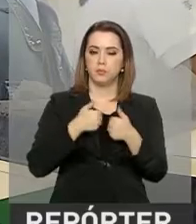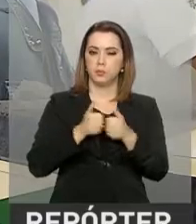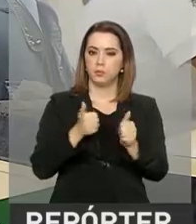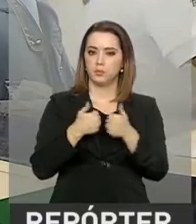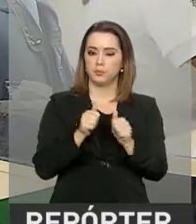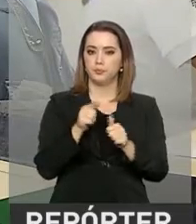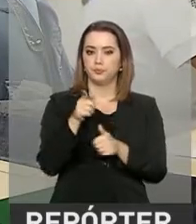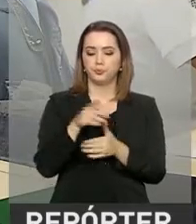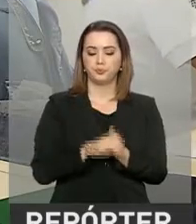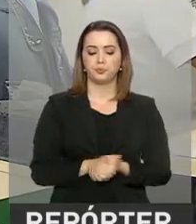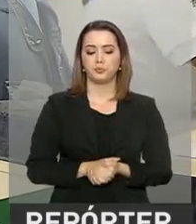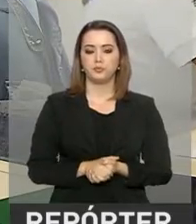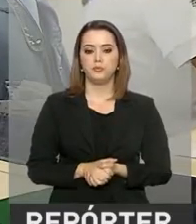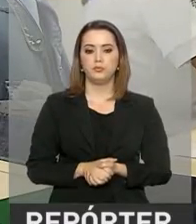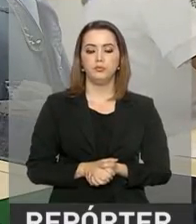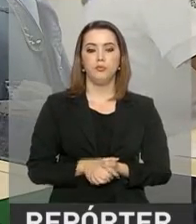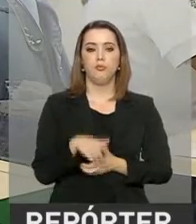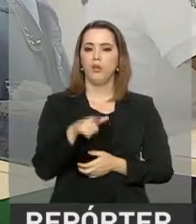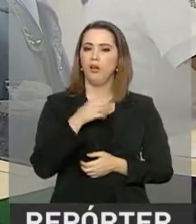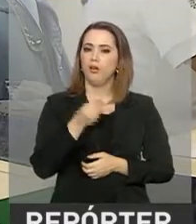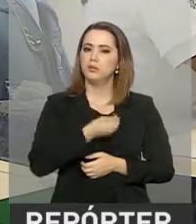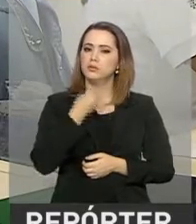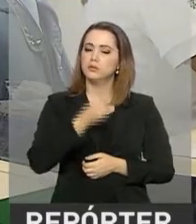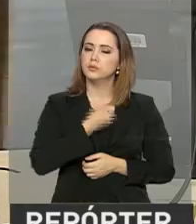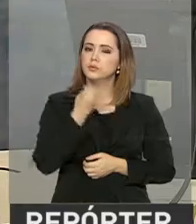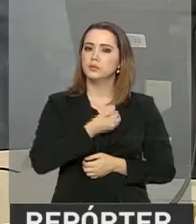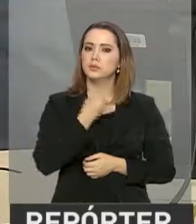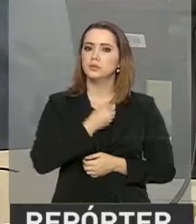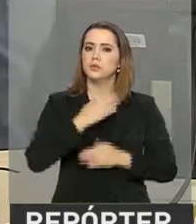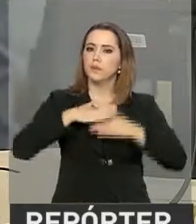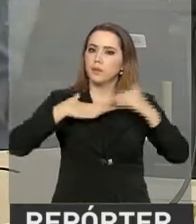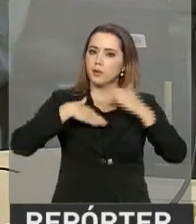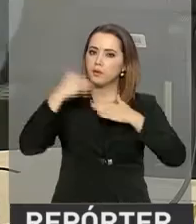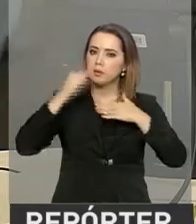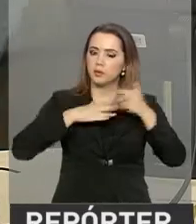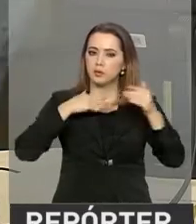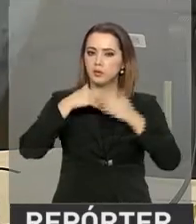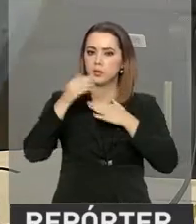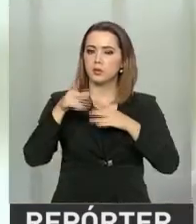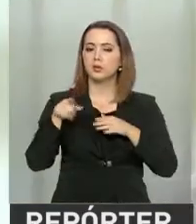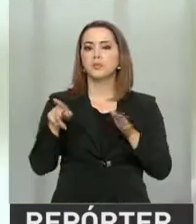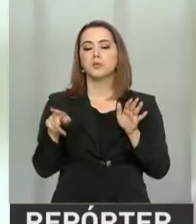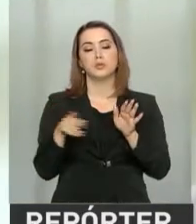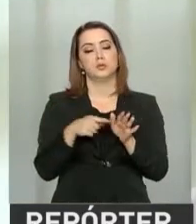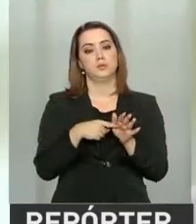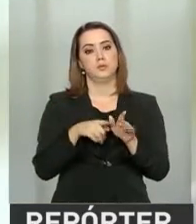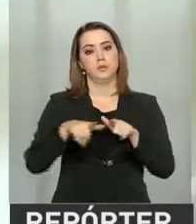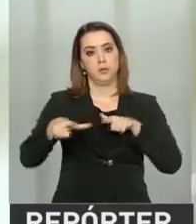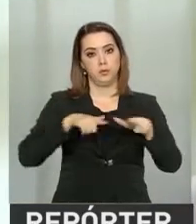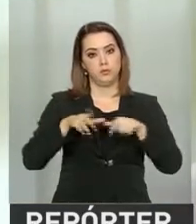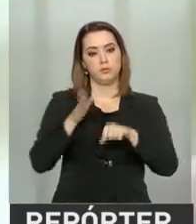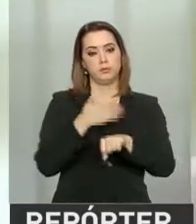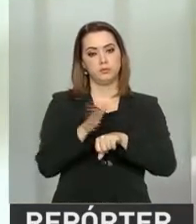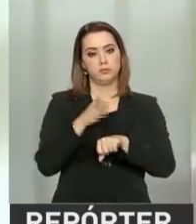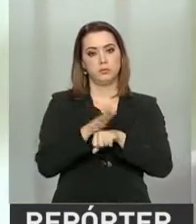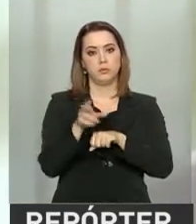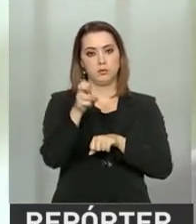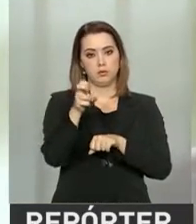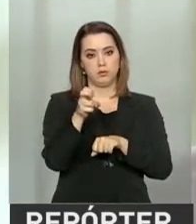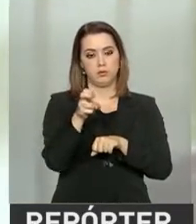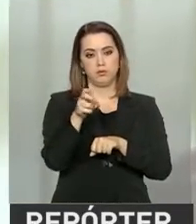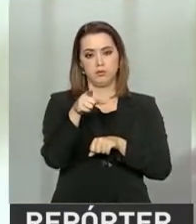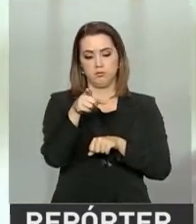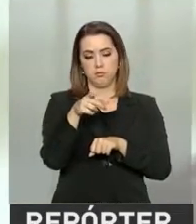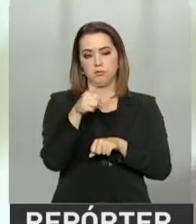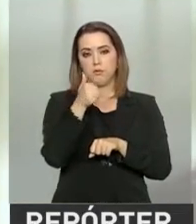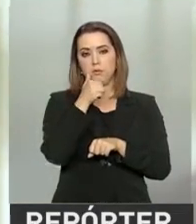vivenciar a profissão na prática antes mesmo de terminar o curso. Isso é possível por meio do estágio. Yuri está no quinto semestre de